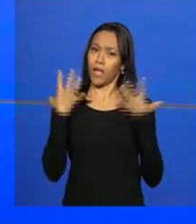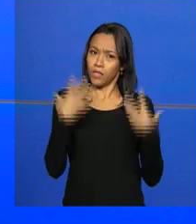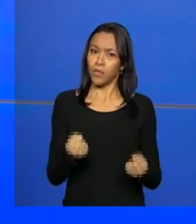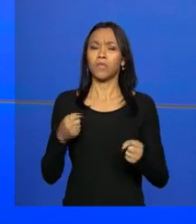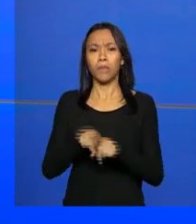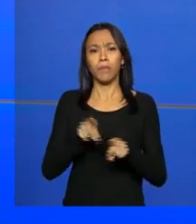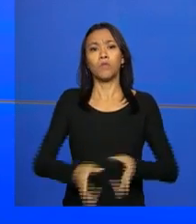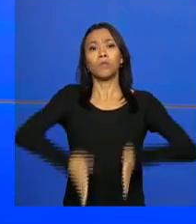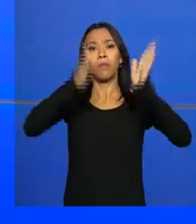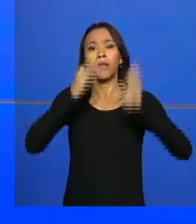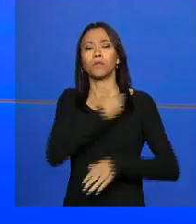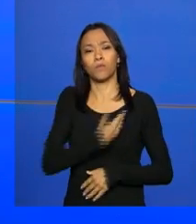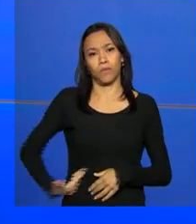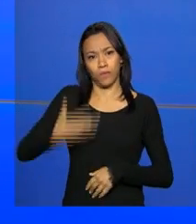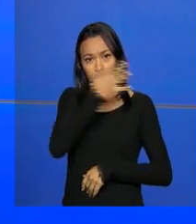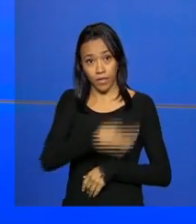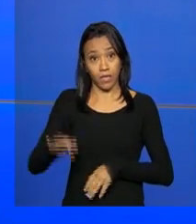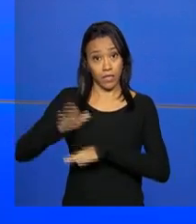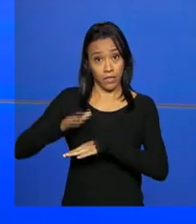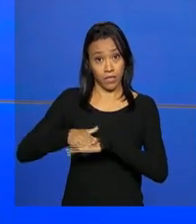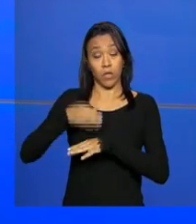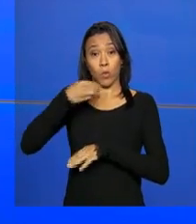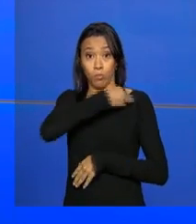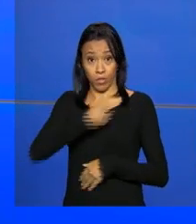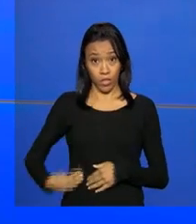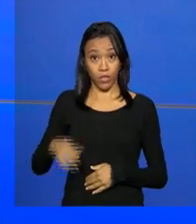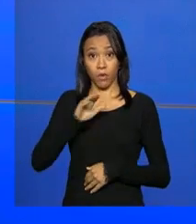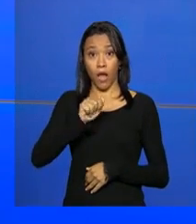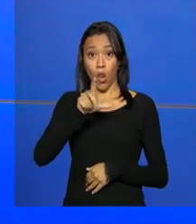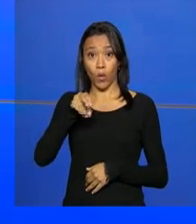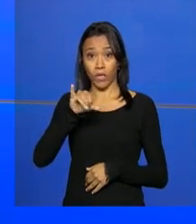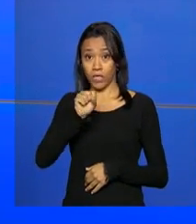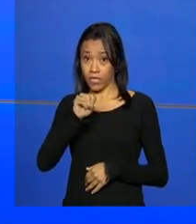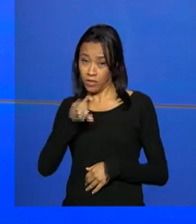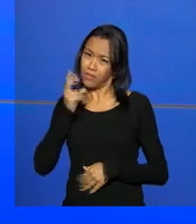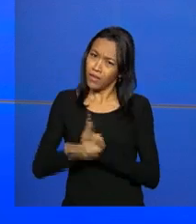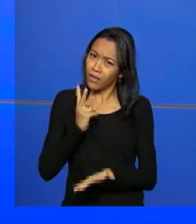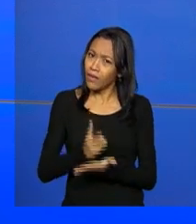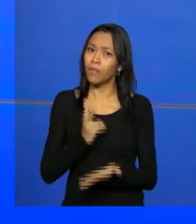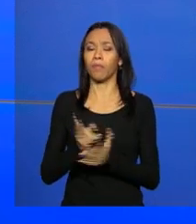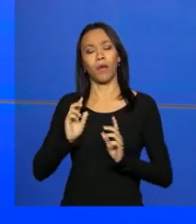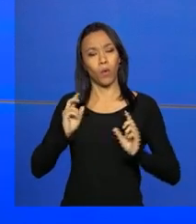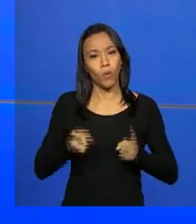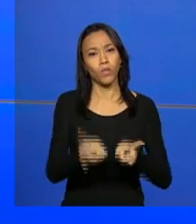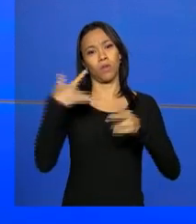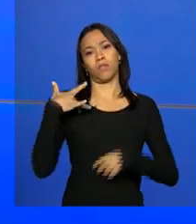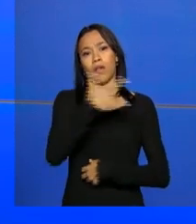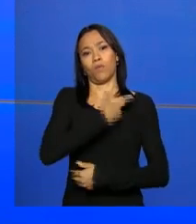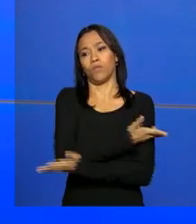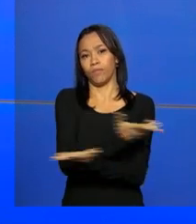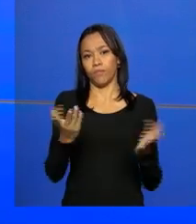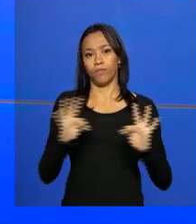prédios federais para o ministro da educação a luí Mercadante esse combate tem que ser constante para garantir a saúde do povo